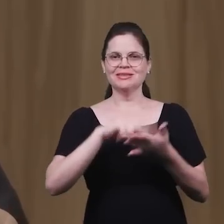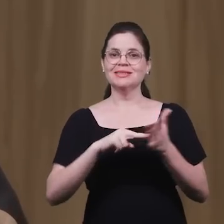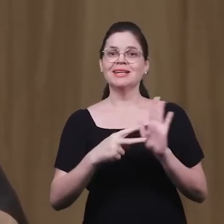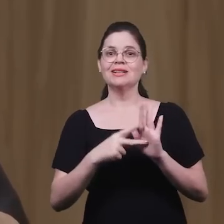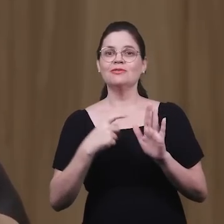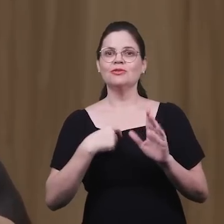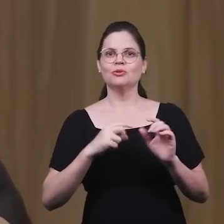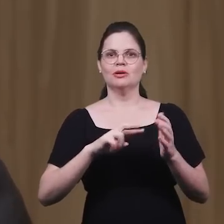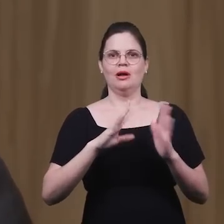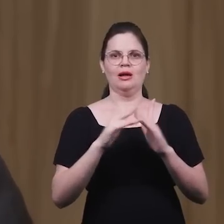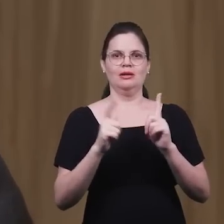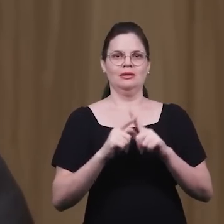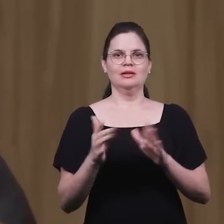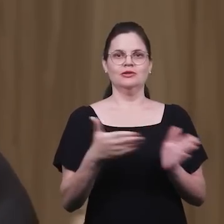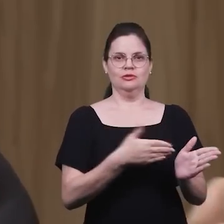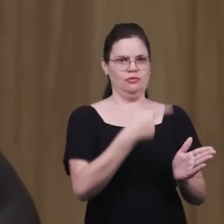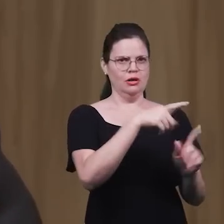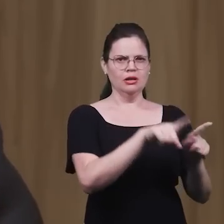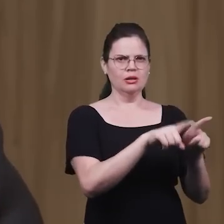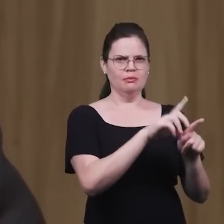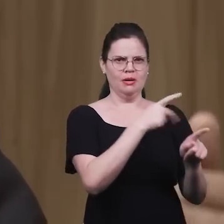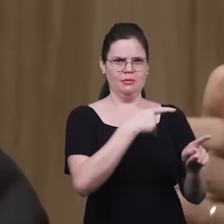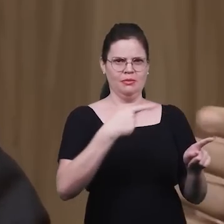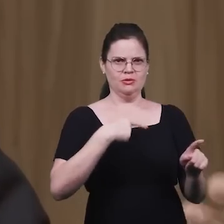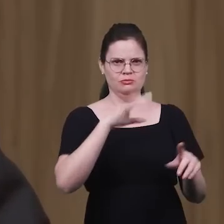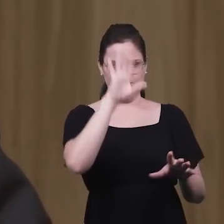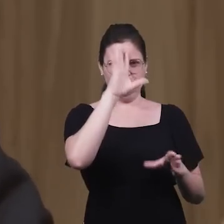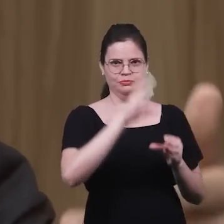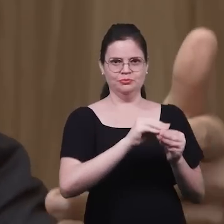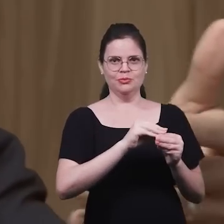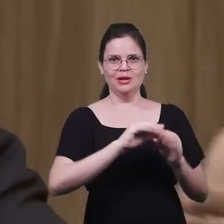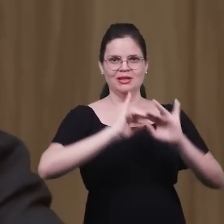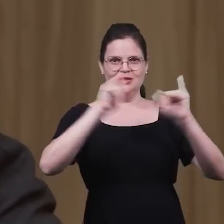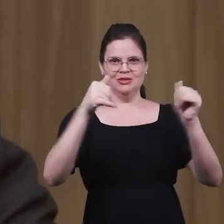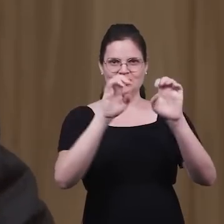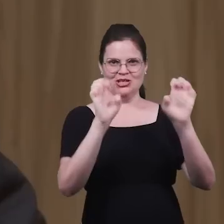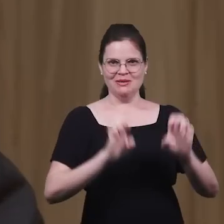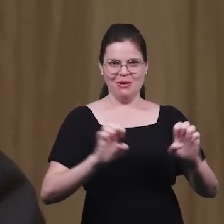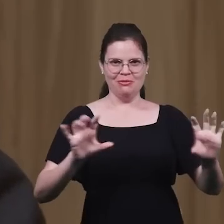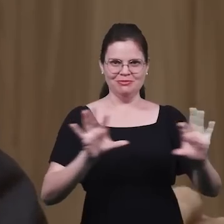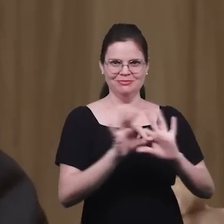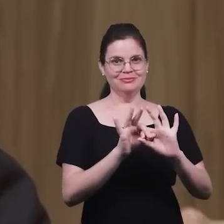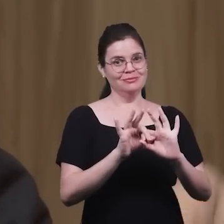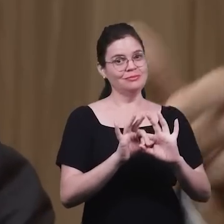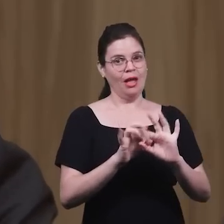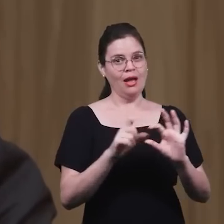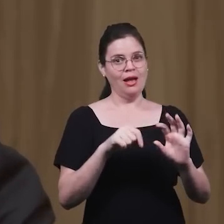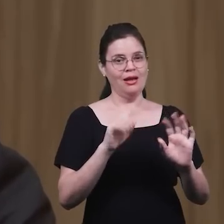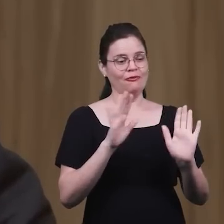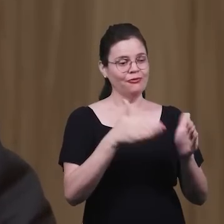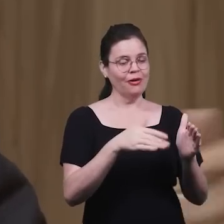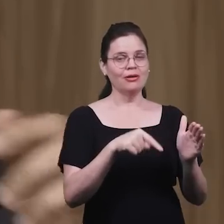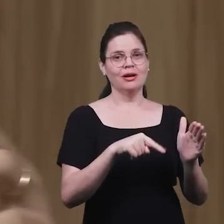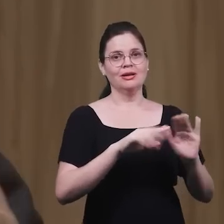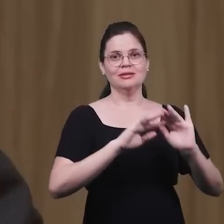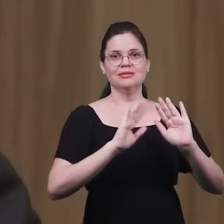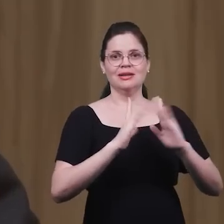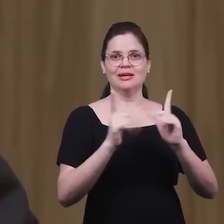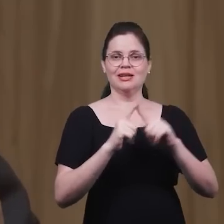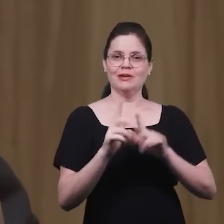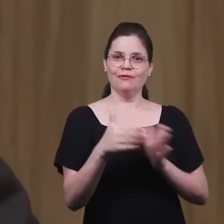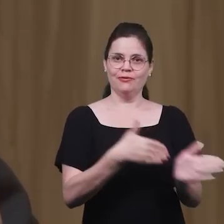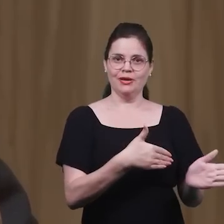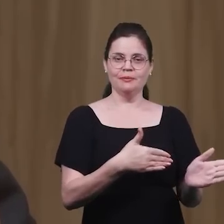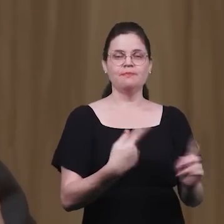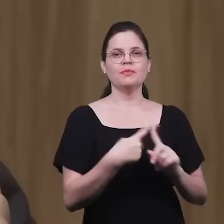igreja infiel. O próprio pastor Douglas agora complementou falando sobre Jezabel, e essa expressão está ligada a Jezabel. Mas